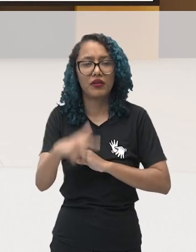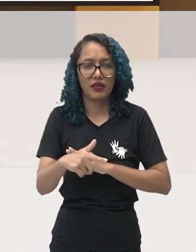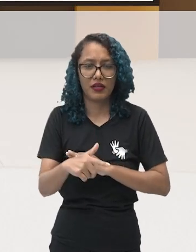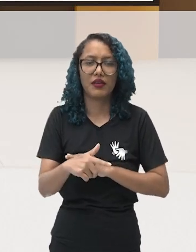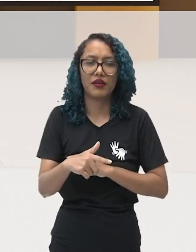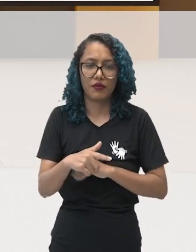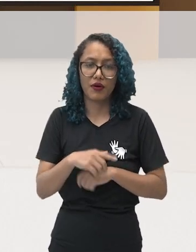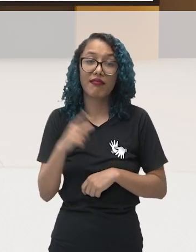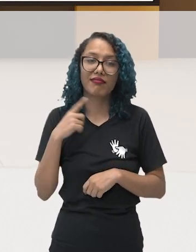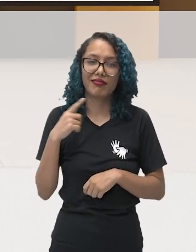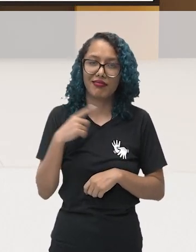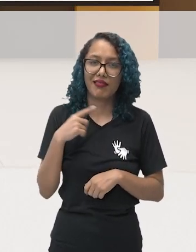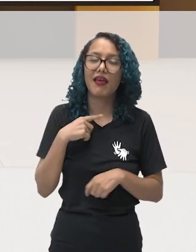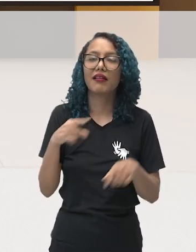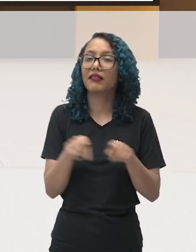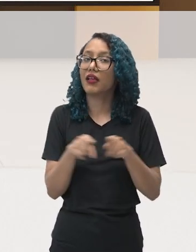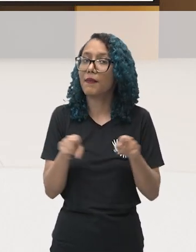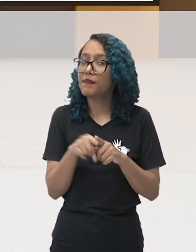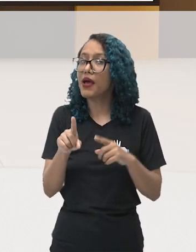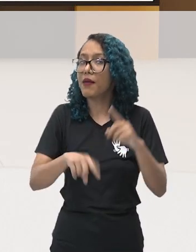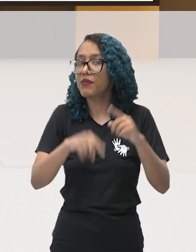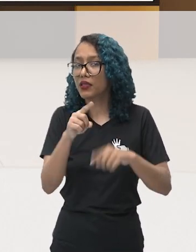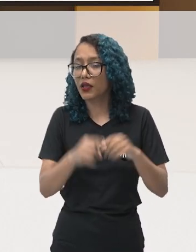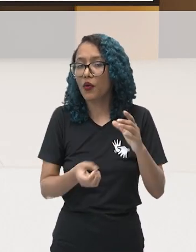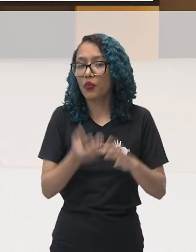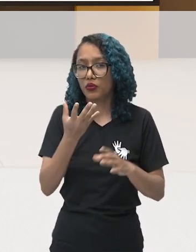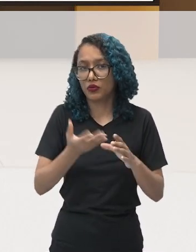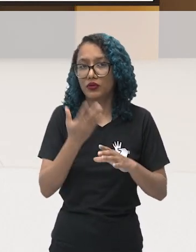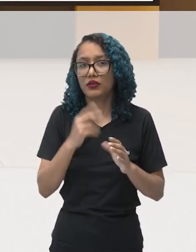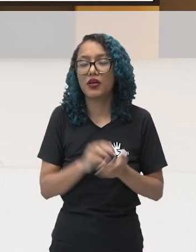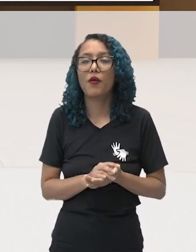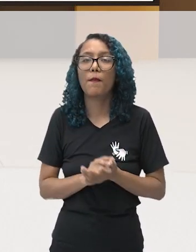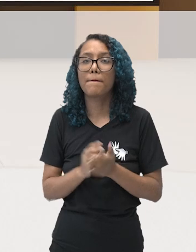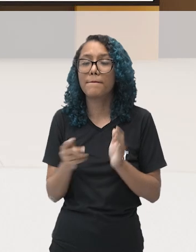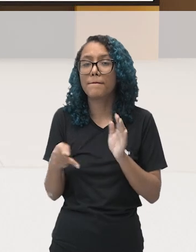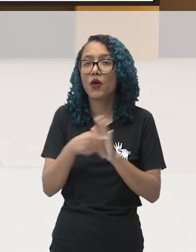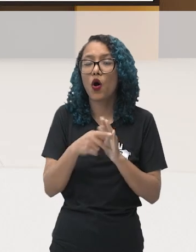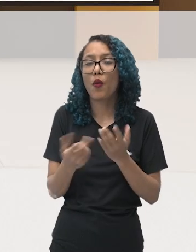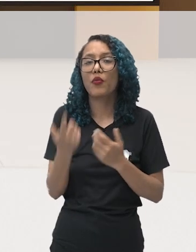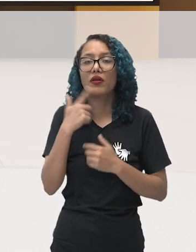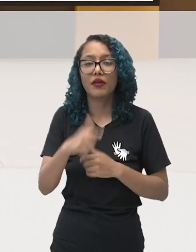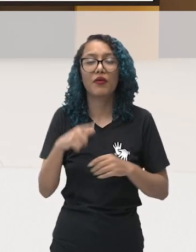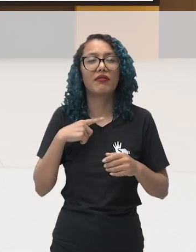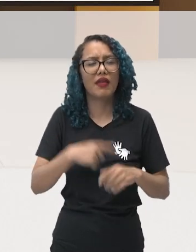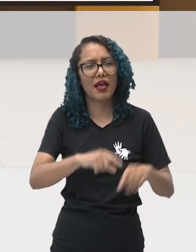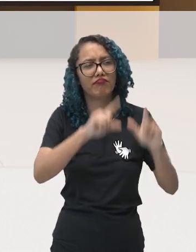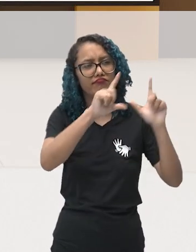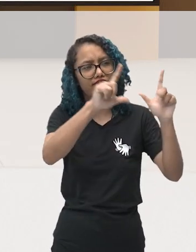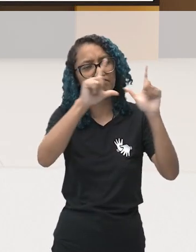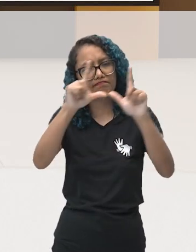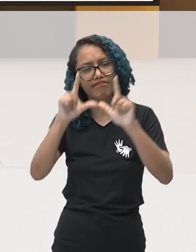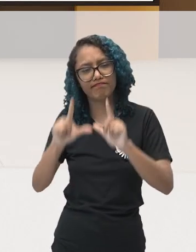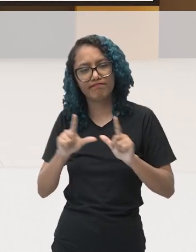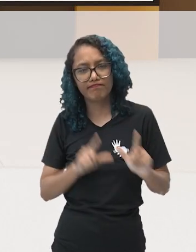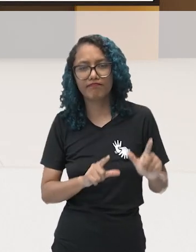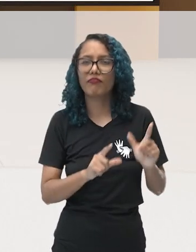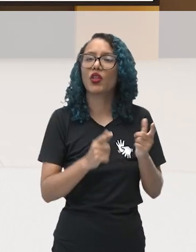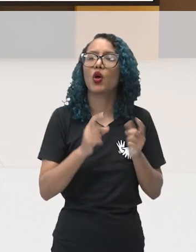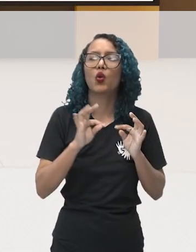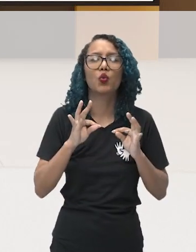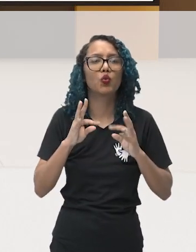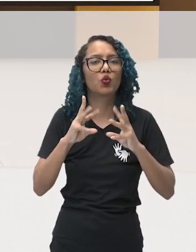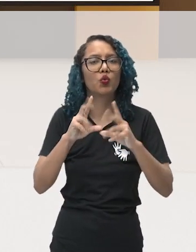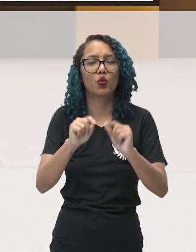essa produção de materiais na língua, né, os cartazes, as cartilhas, tudo isso para quê, professor? Para